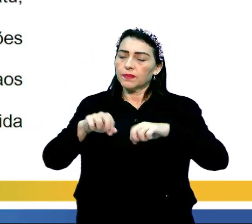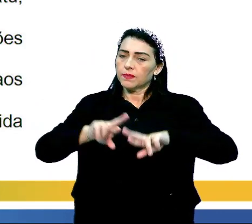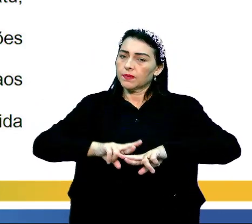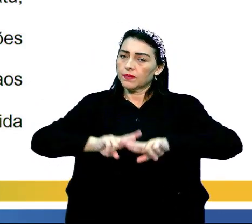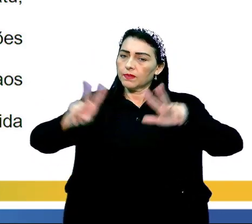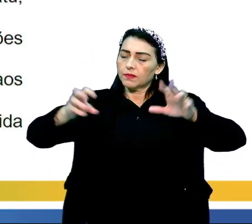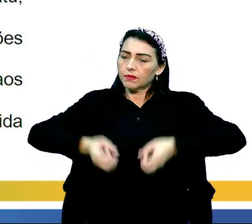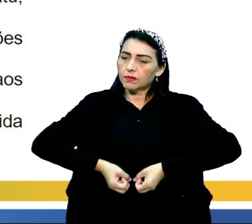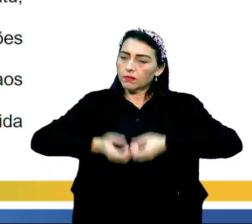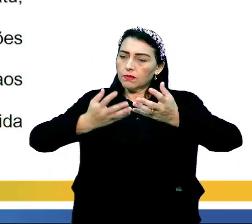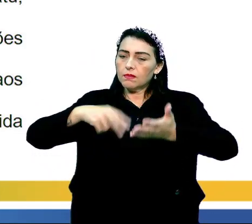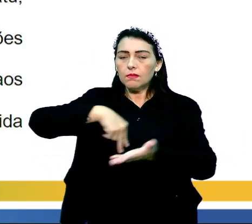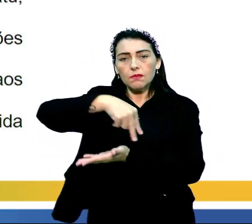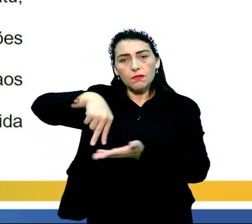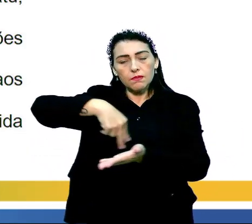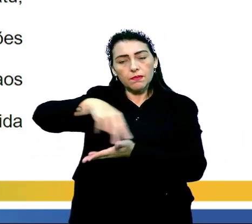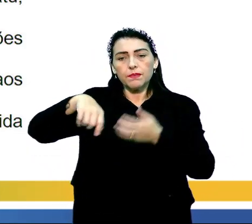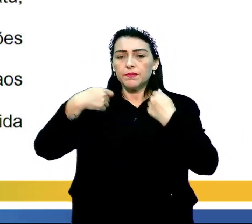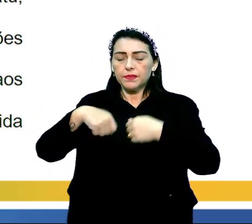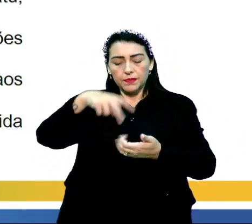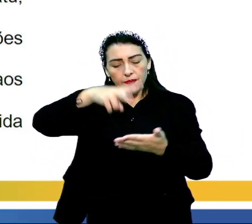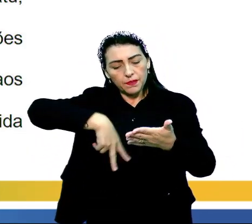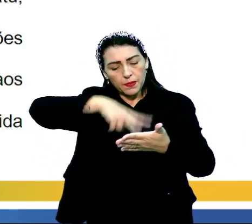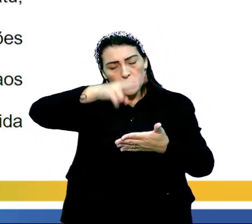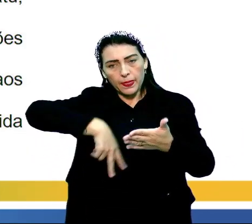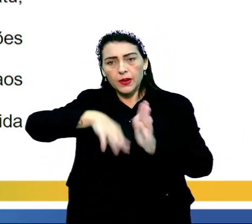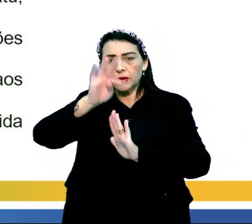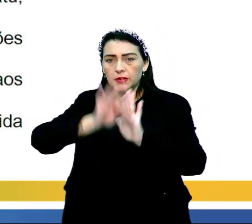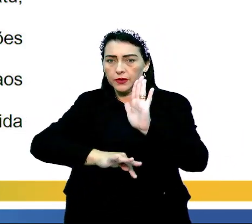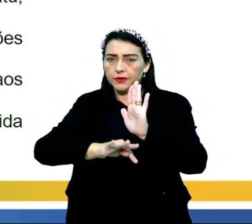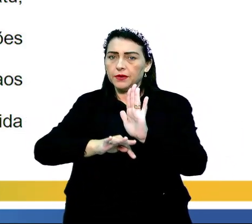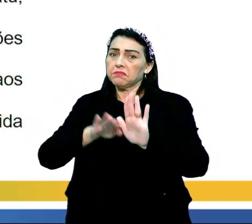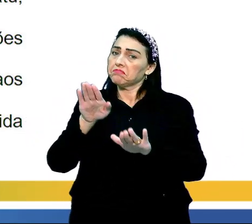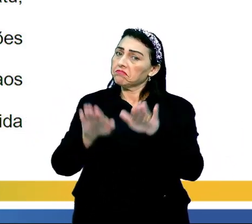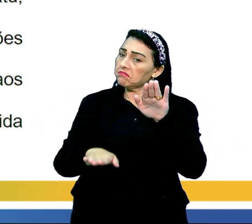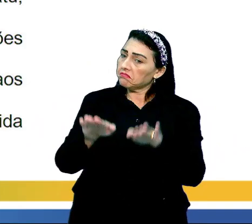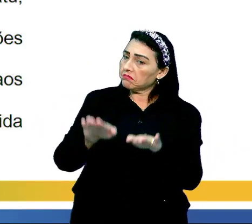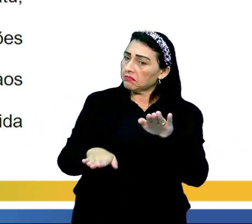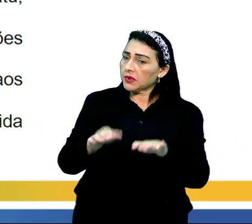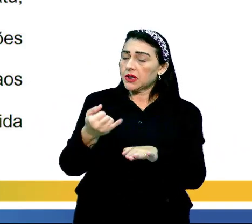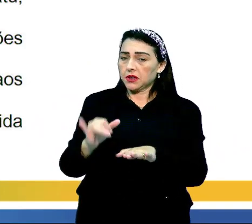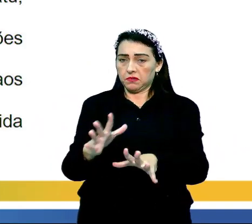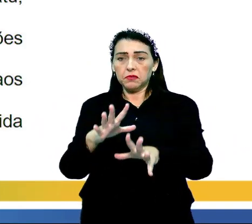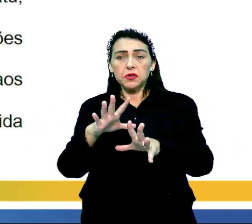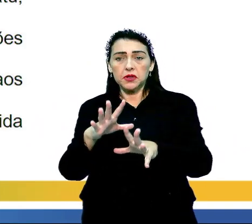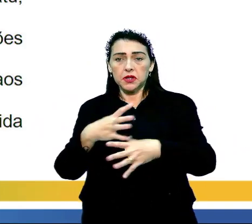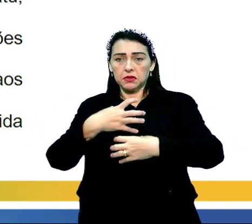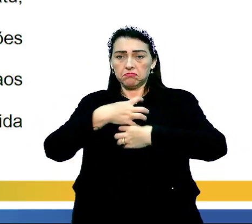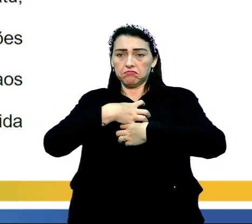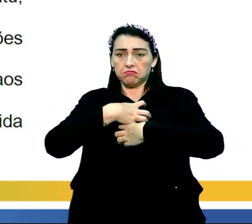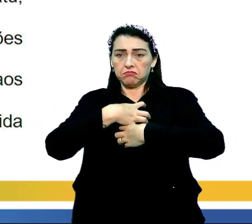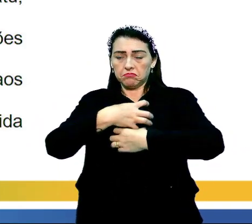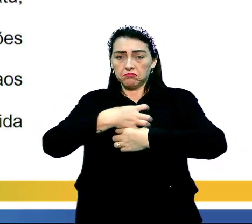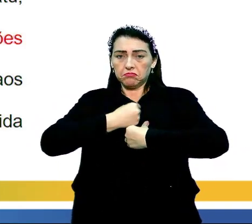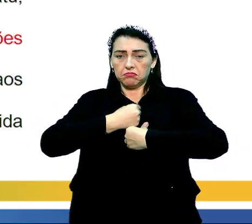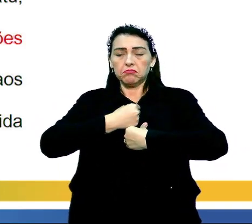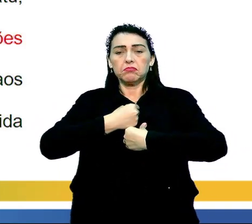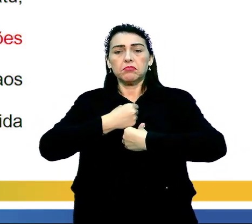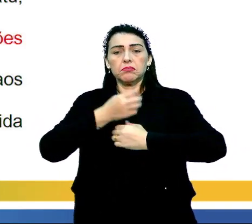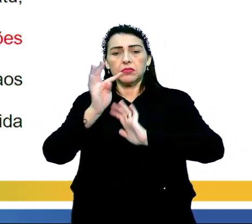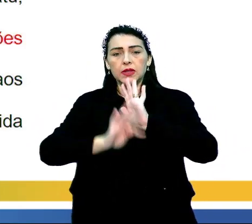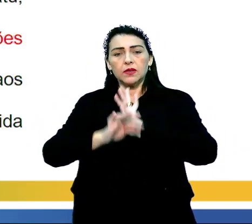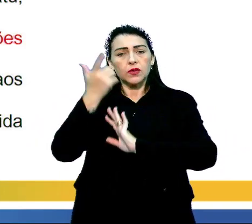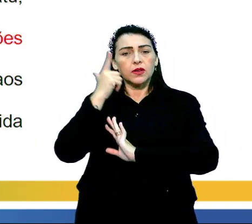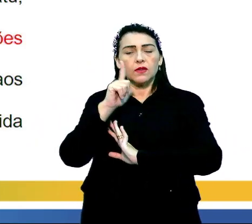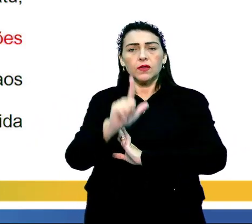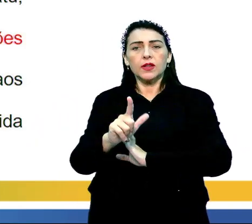diferentes manifestações de dança. Aí a gente precisa ler o texto, a depender se você dominou essa aula, você não vai precisar, porque você